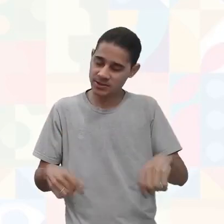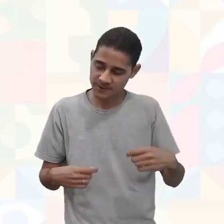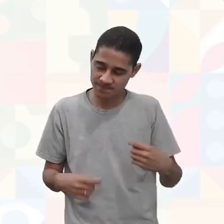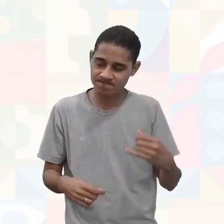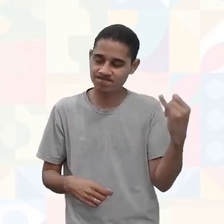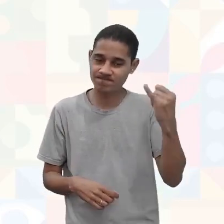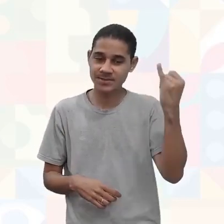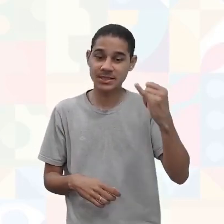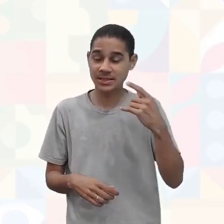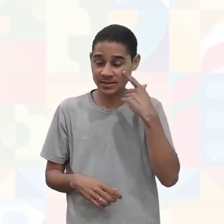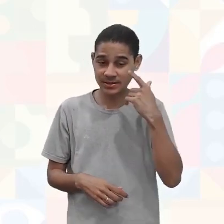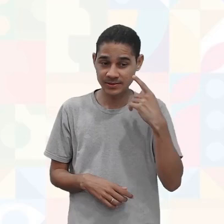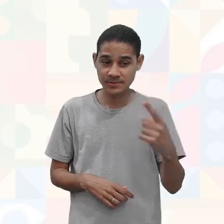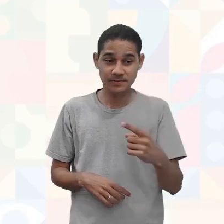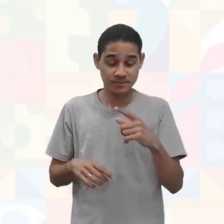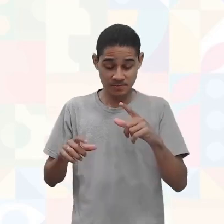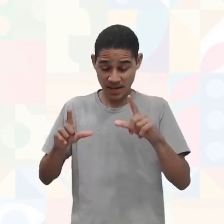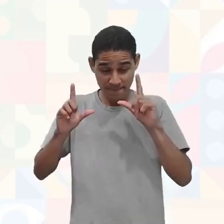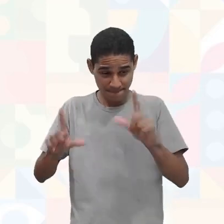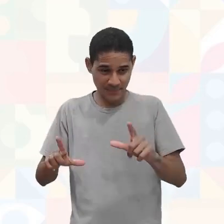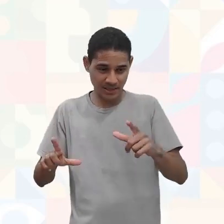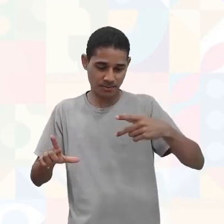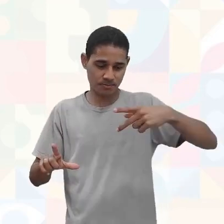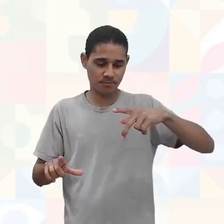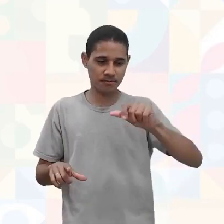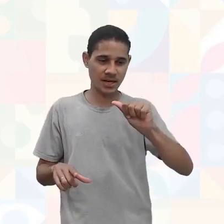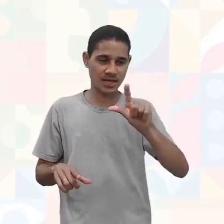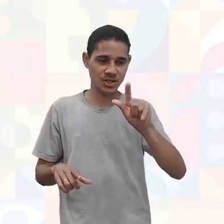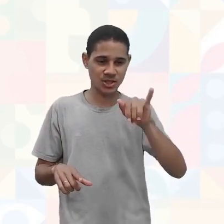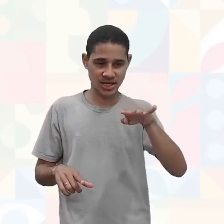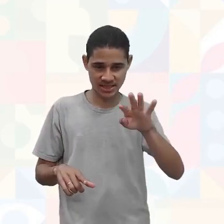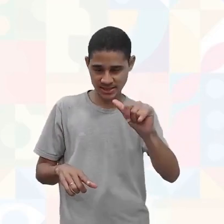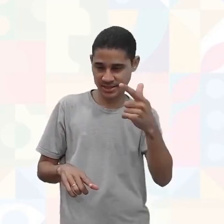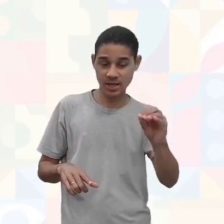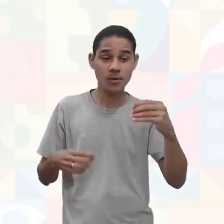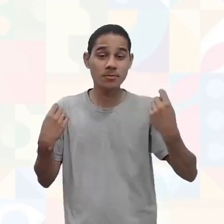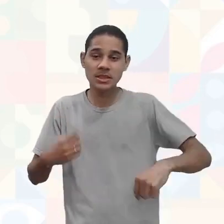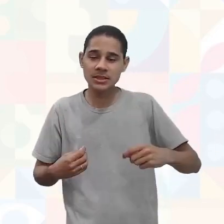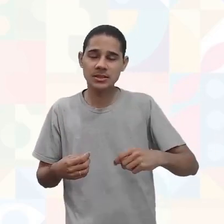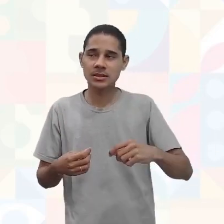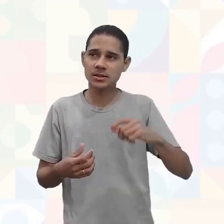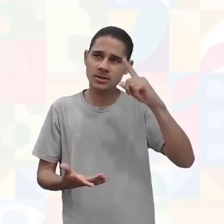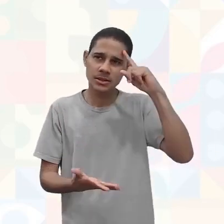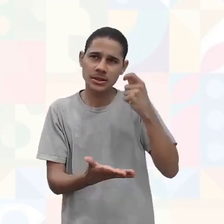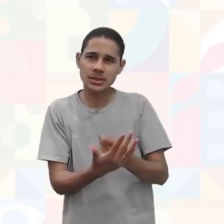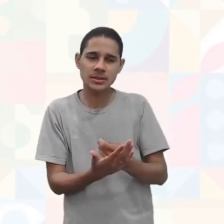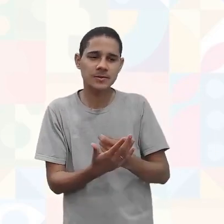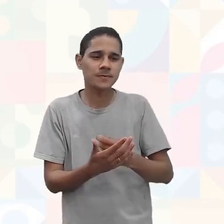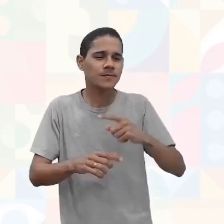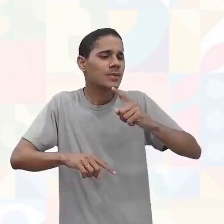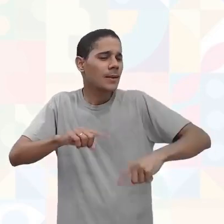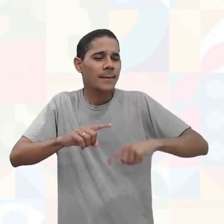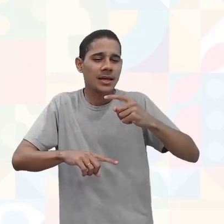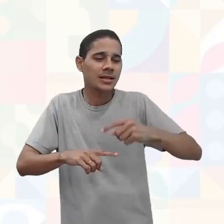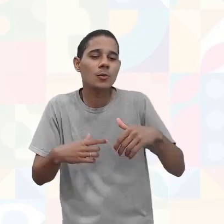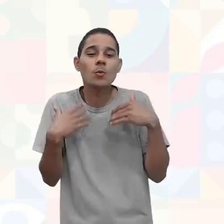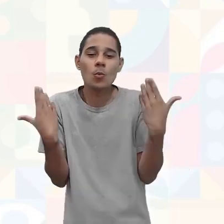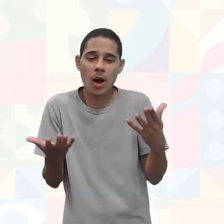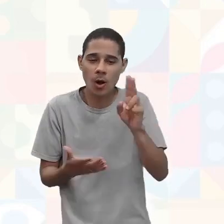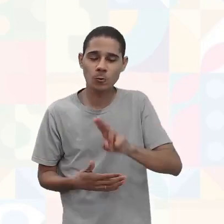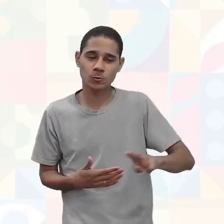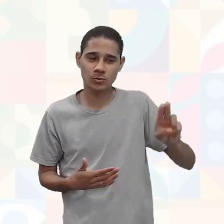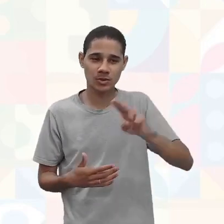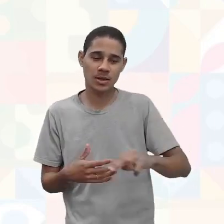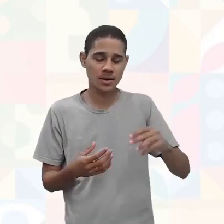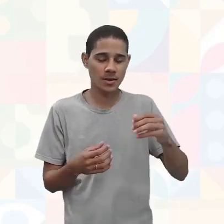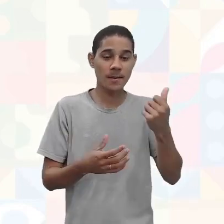Nessa planta de paginação, a gente também precisa estar especificando qual vai ser o material que vai ser utilizado. A